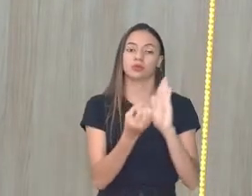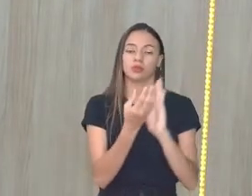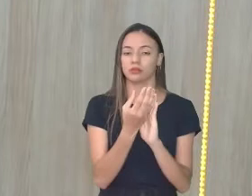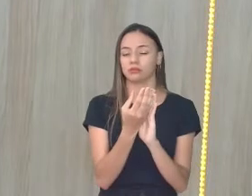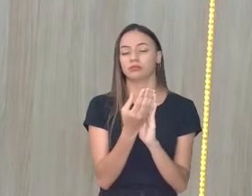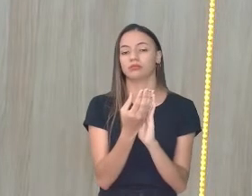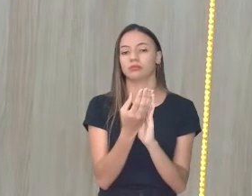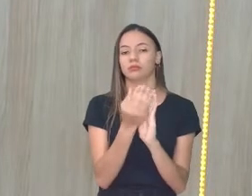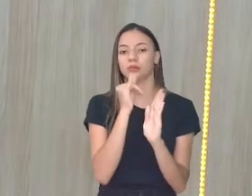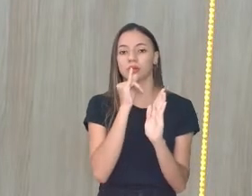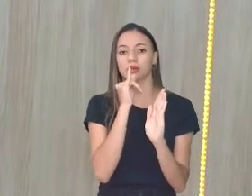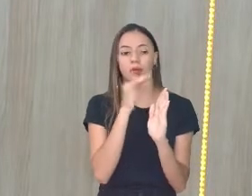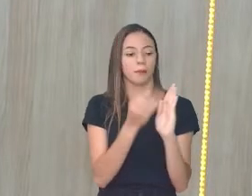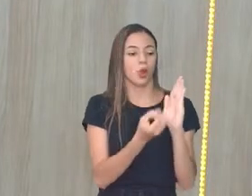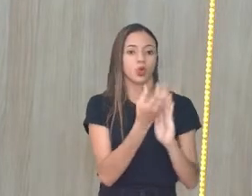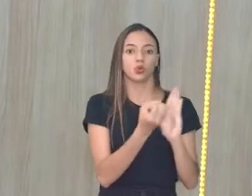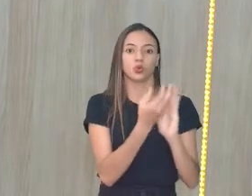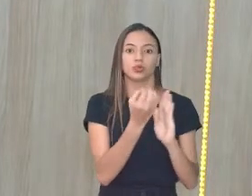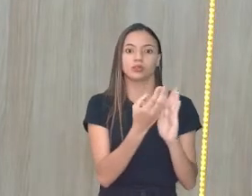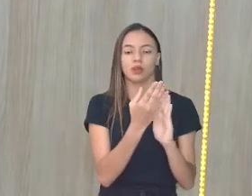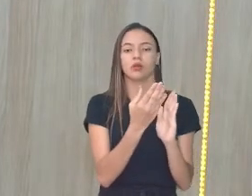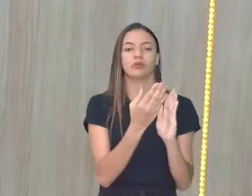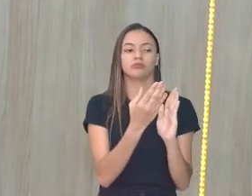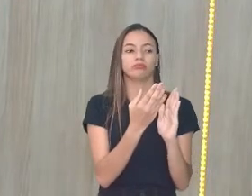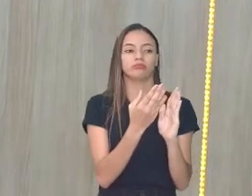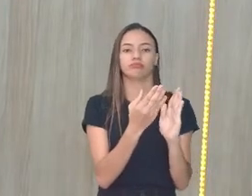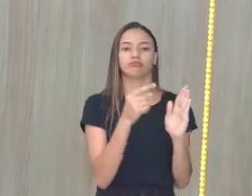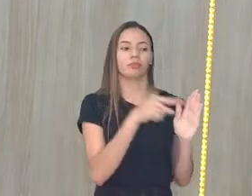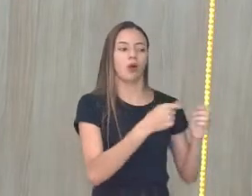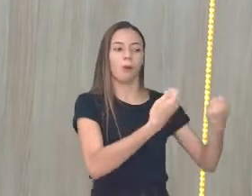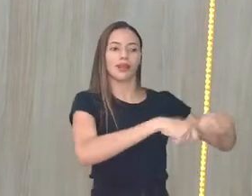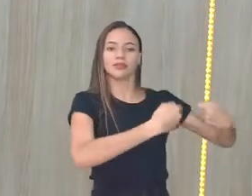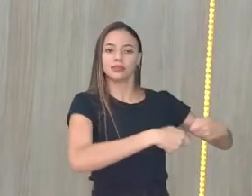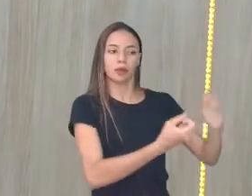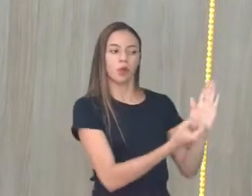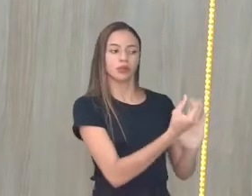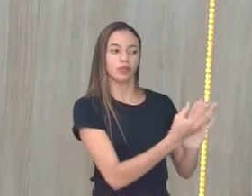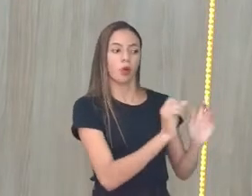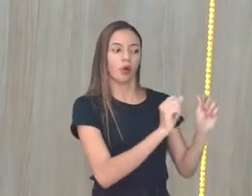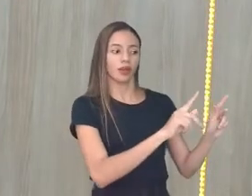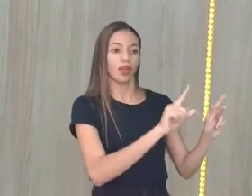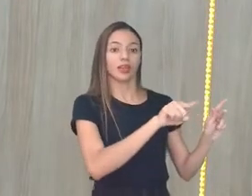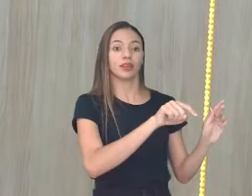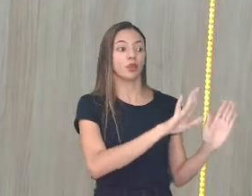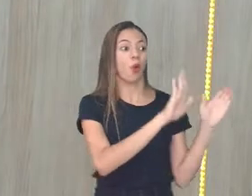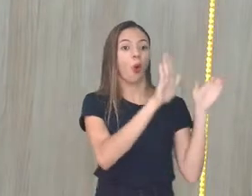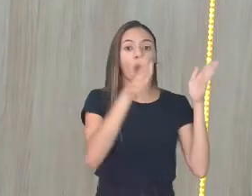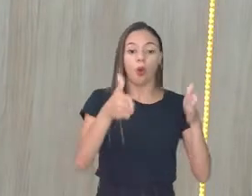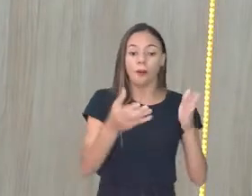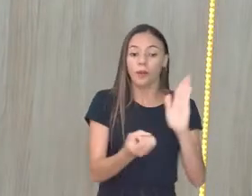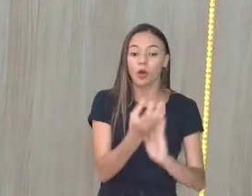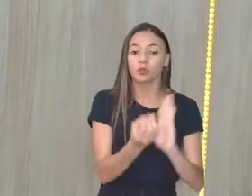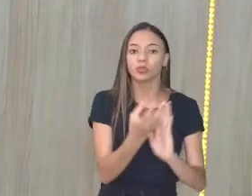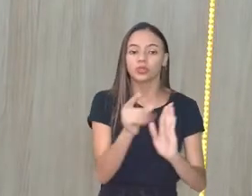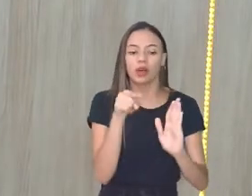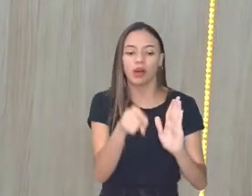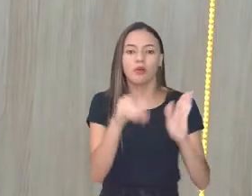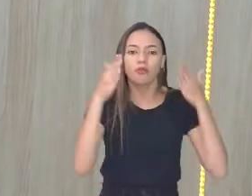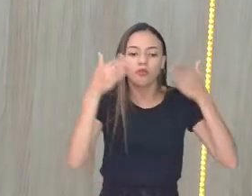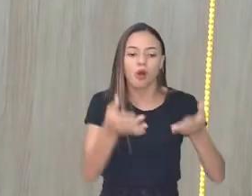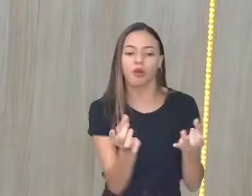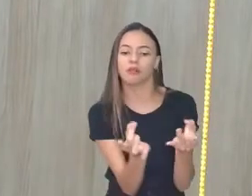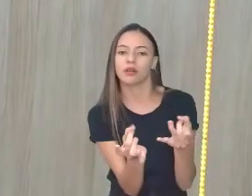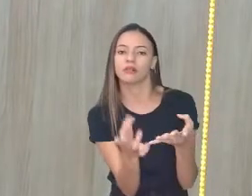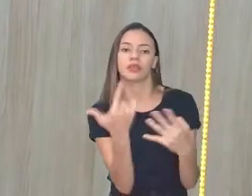que é produzido para além da necessidade do Brasil, ela pode vender, né, para o